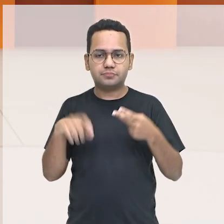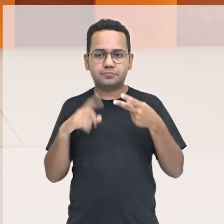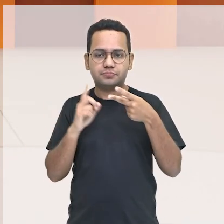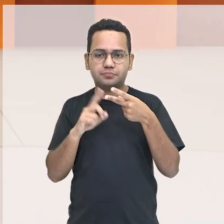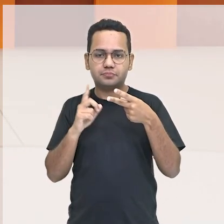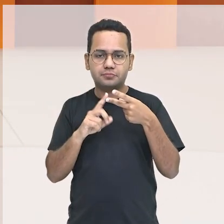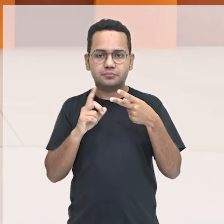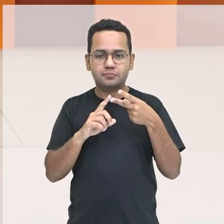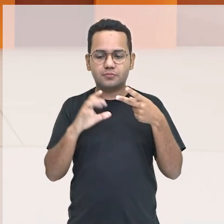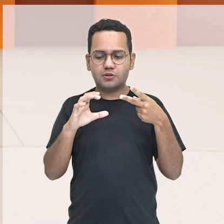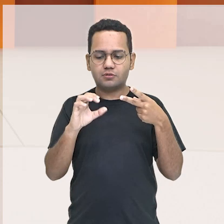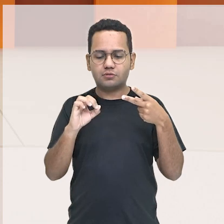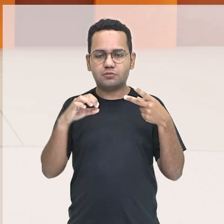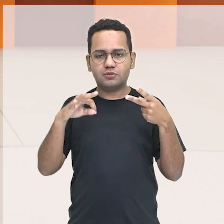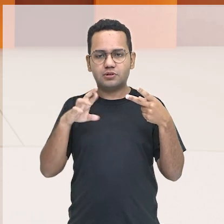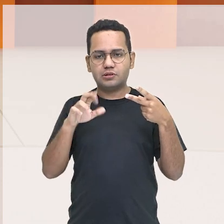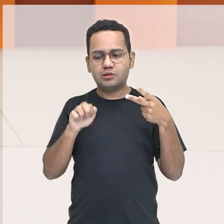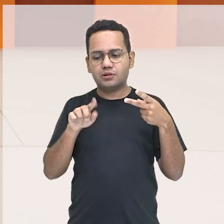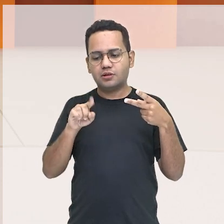contraditória ou conflituosa, né?